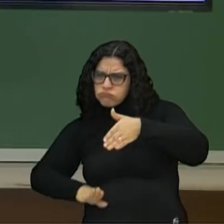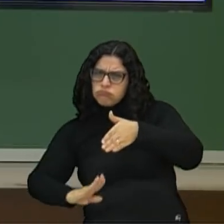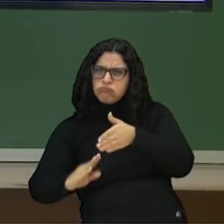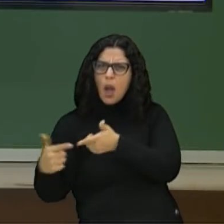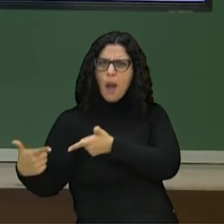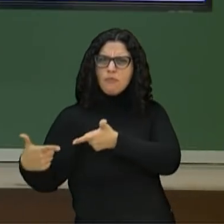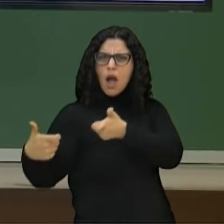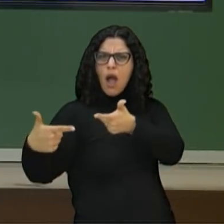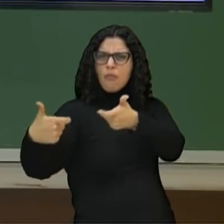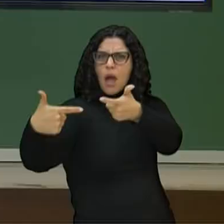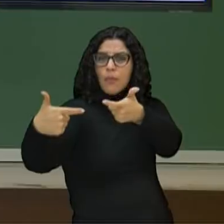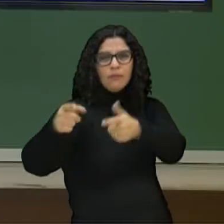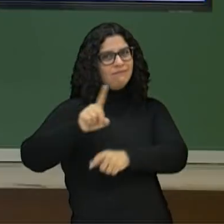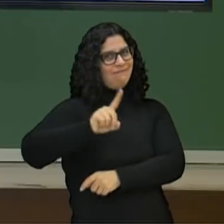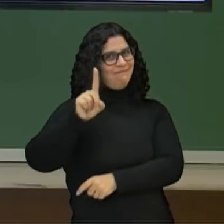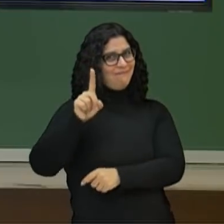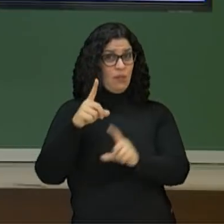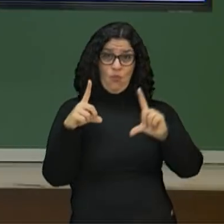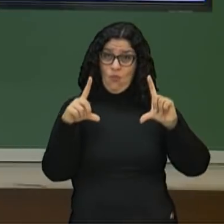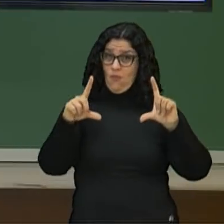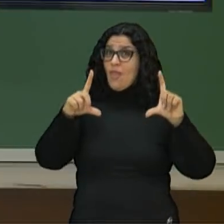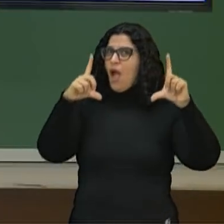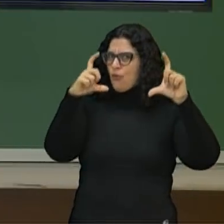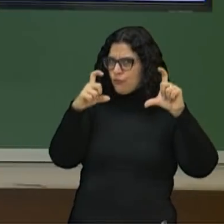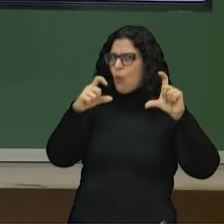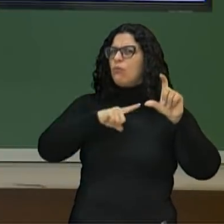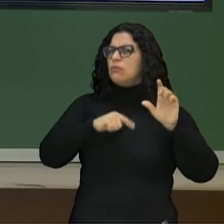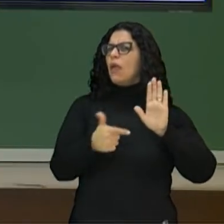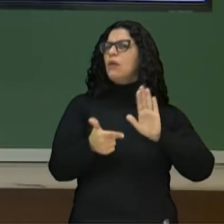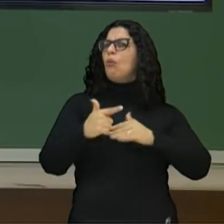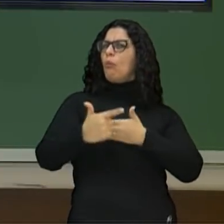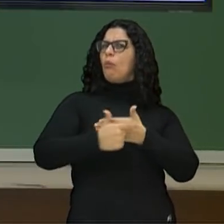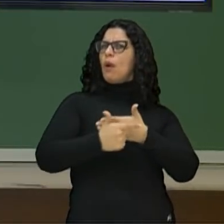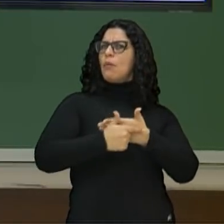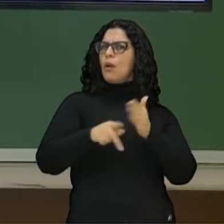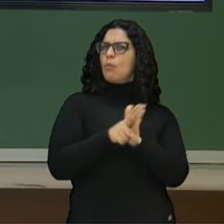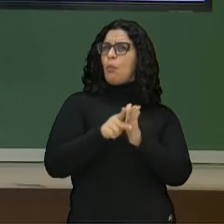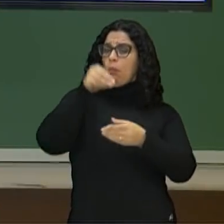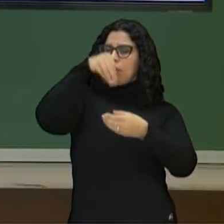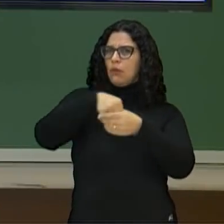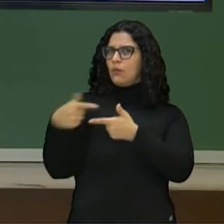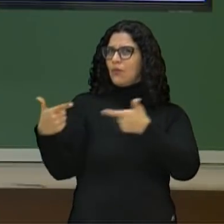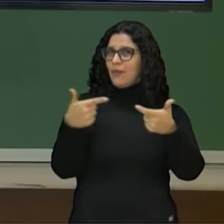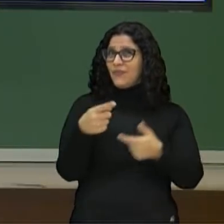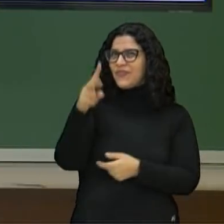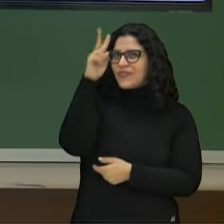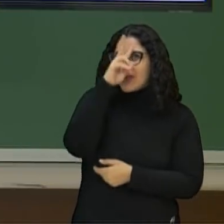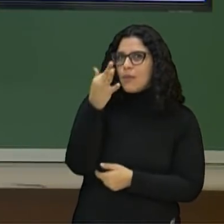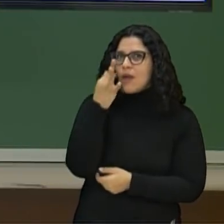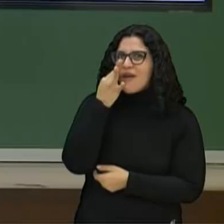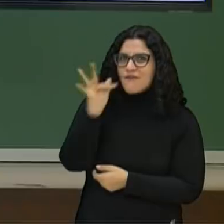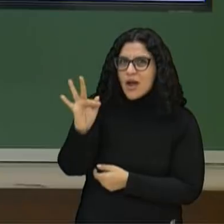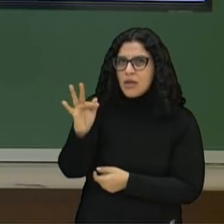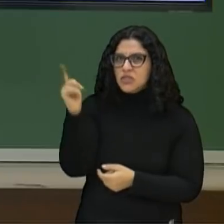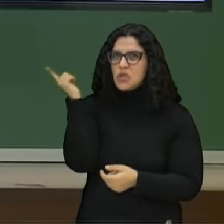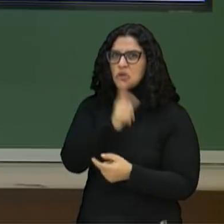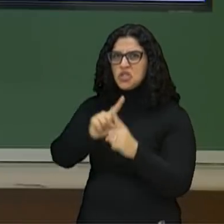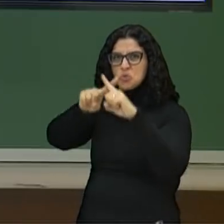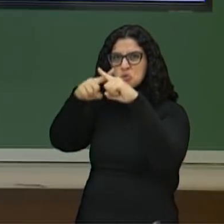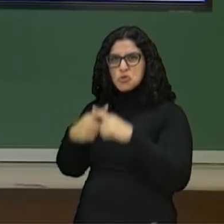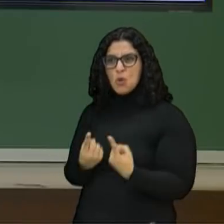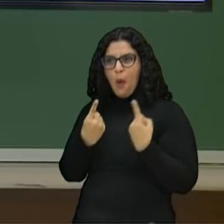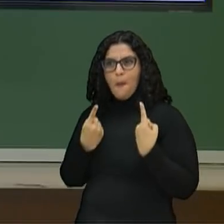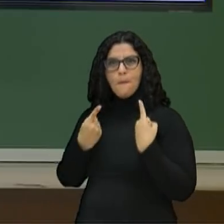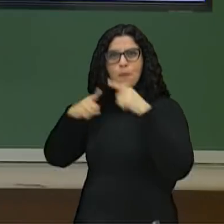ataques. Essa foto tem um papel na guerra. Lembre-se que a França venceu a Alemanha na Primeira